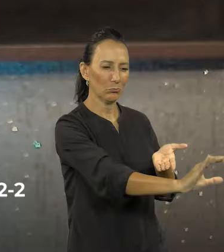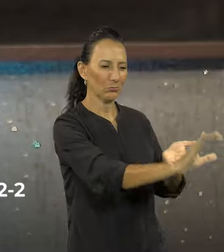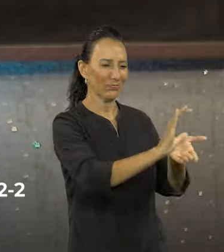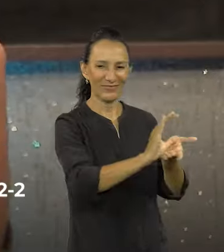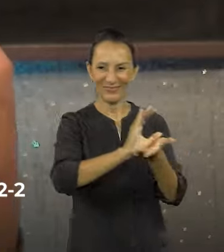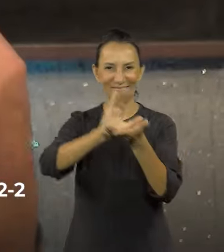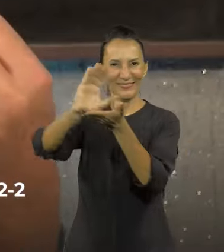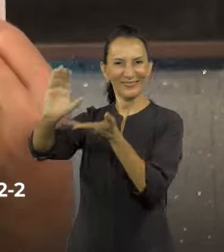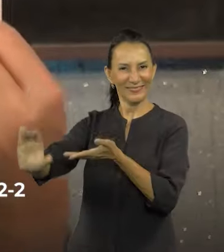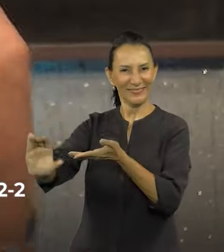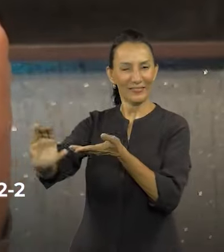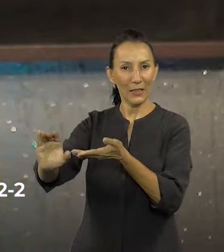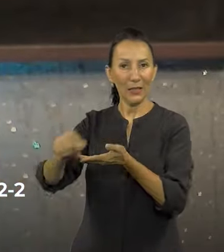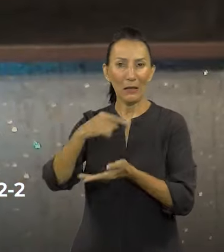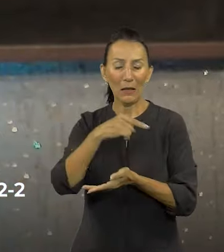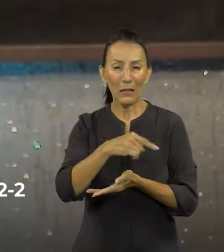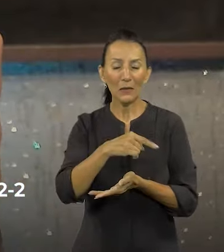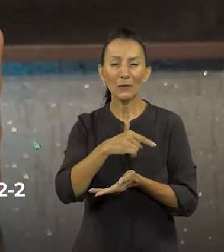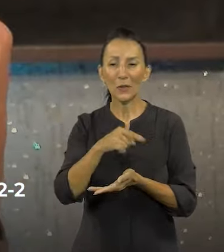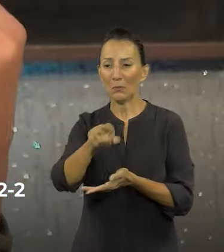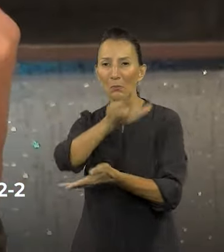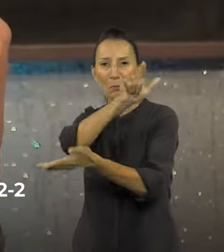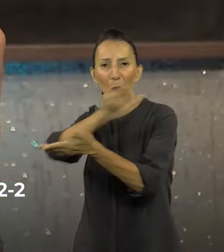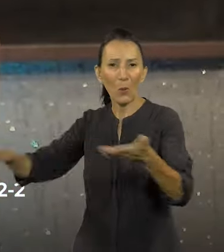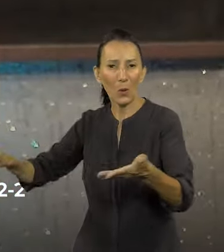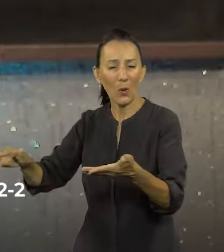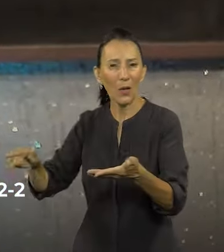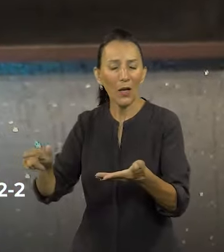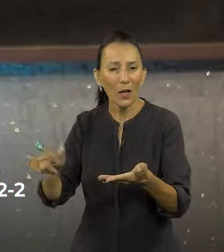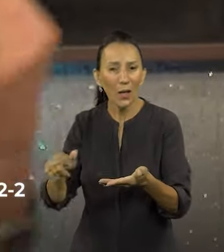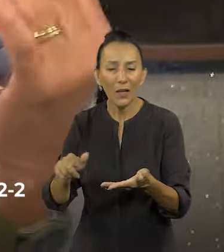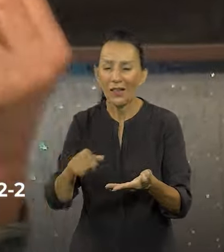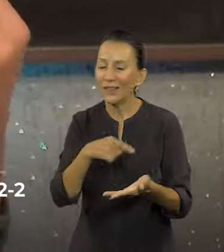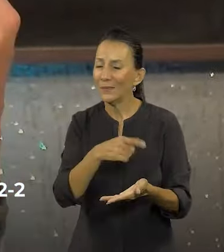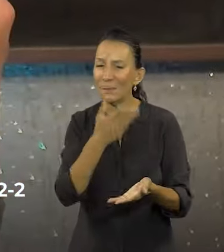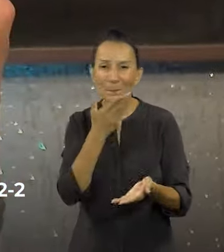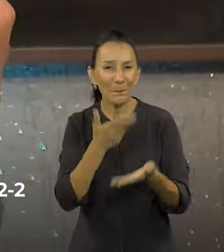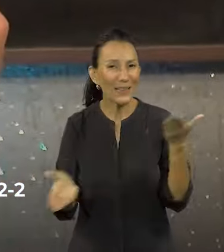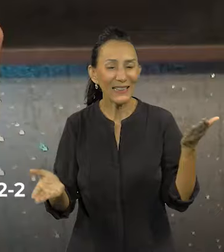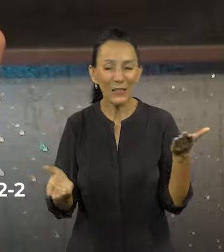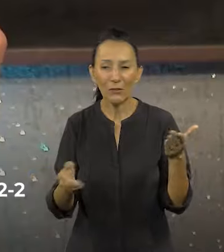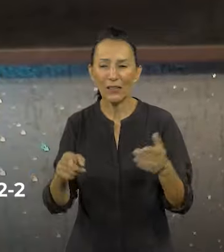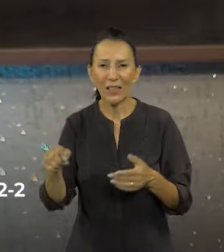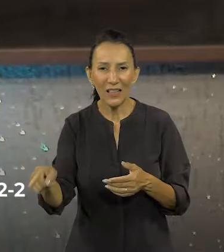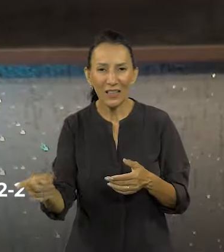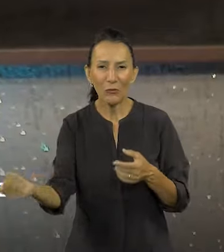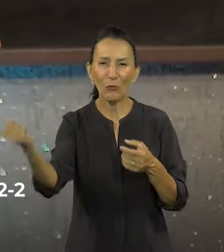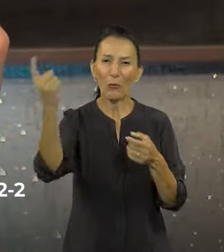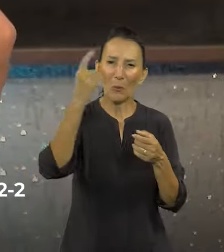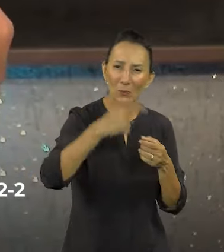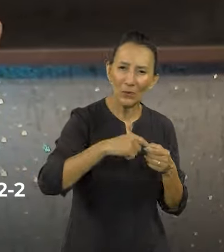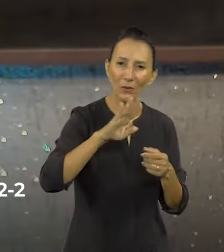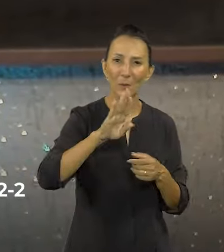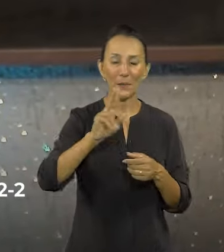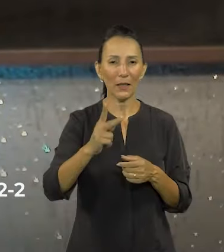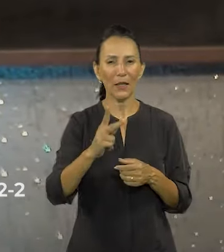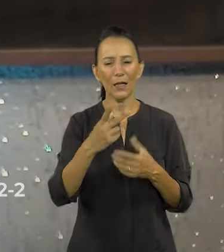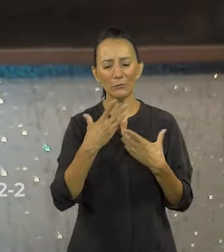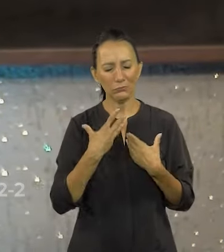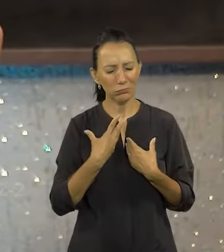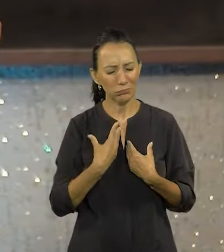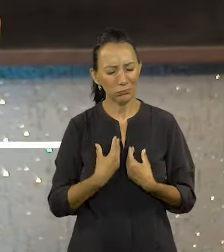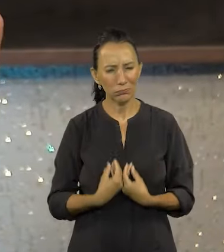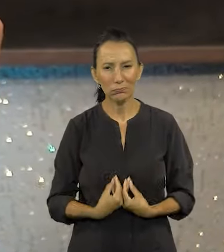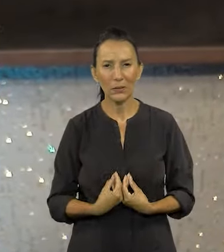eh eh reservas eh financeiras jogou voltou frustrado está aqui em Belo